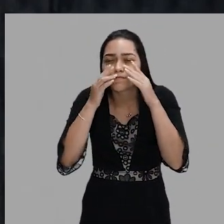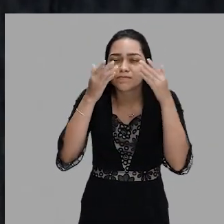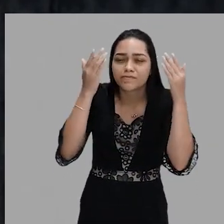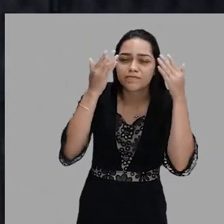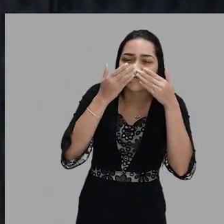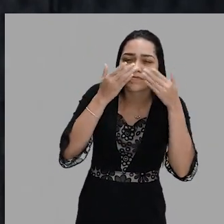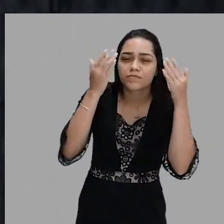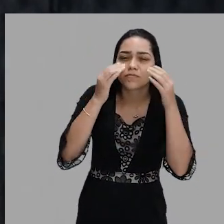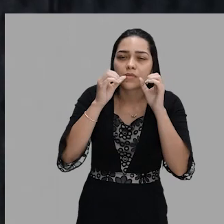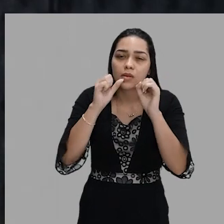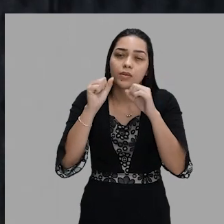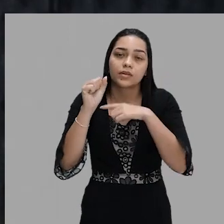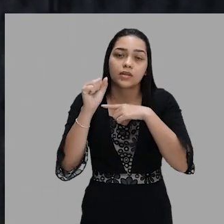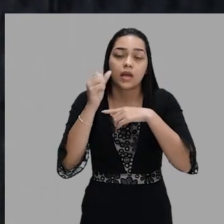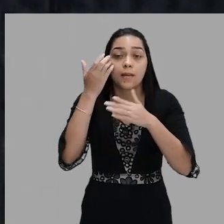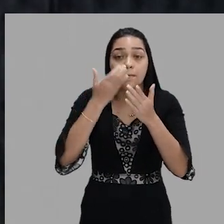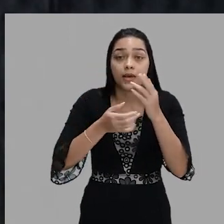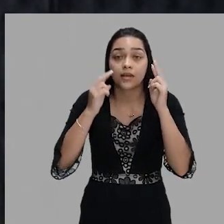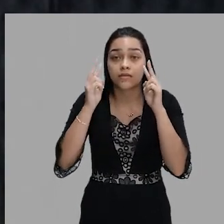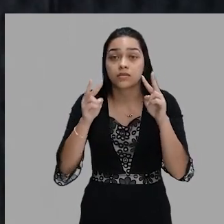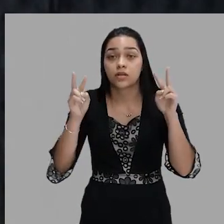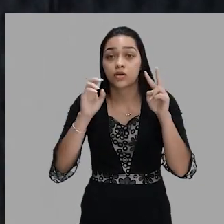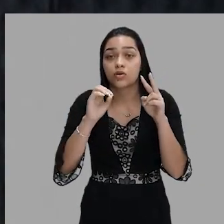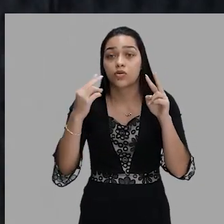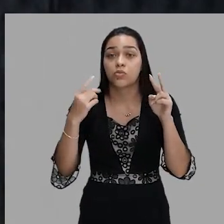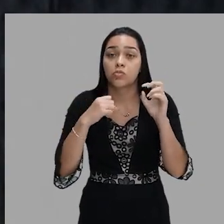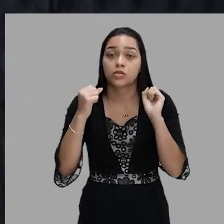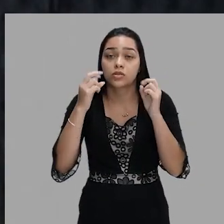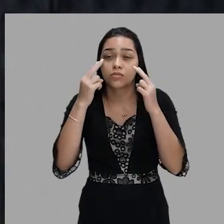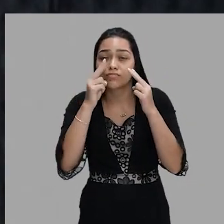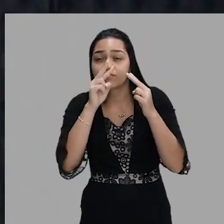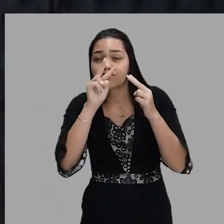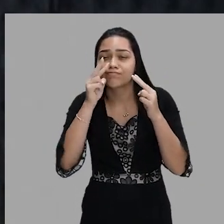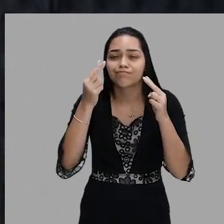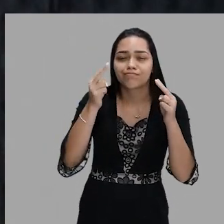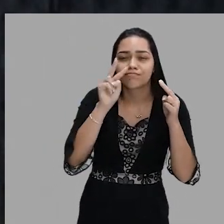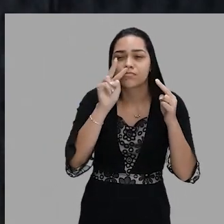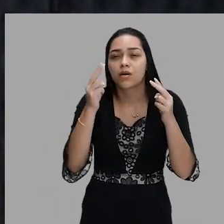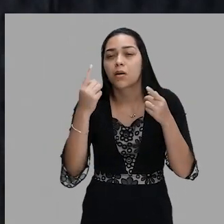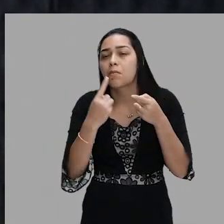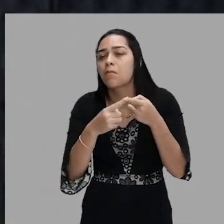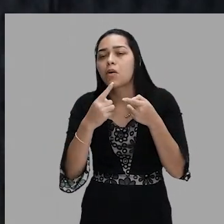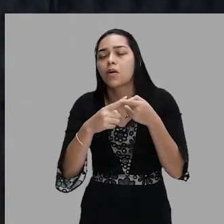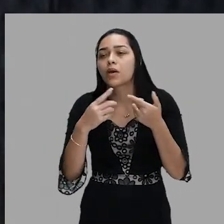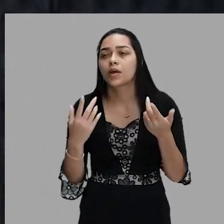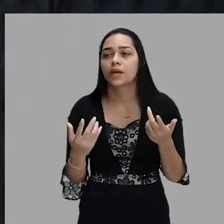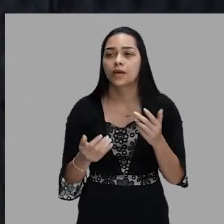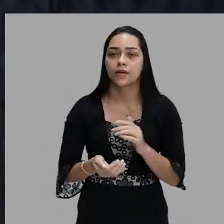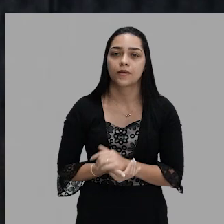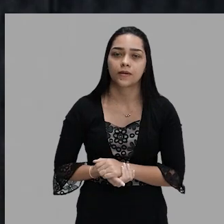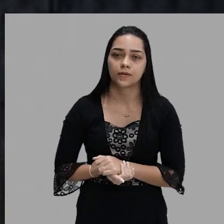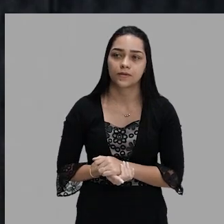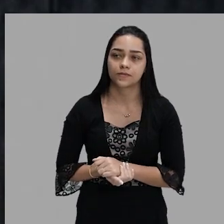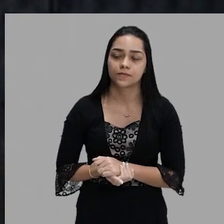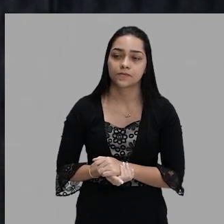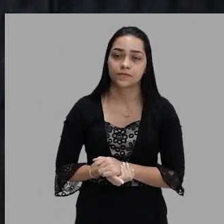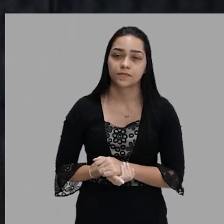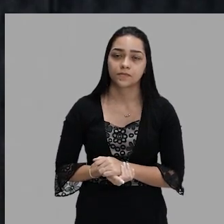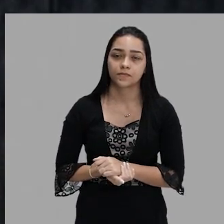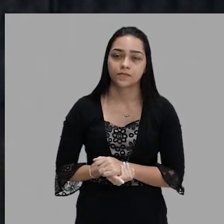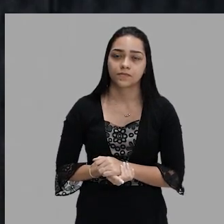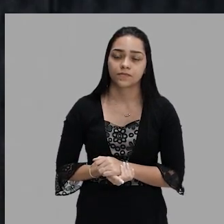ou seja, ou ele pode ter a perda da visão, ou ele pode ter uma visão dupla. Por que ele pode ter uma visão dupla?